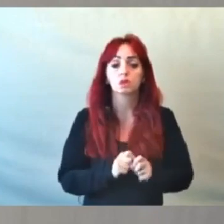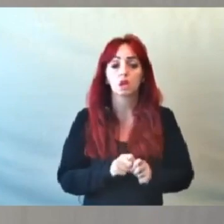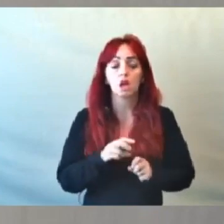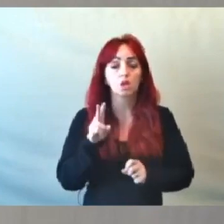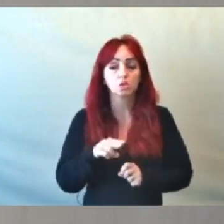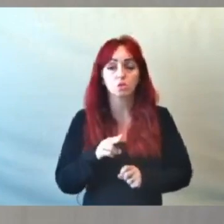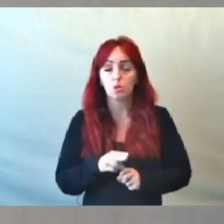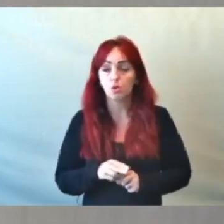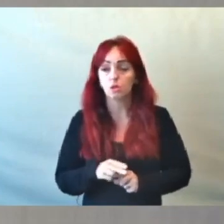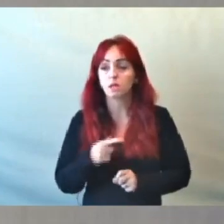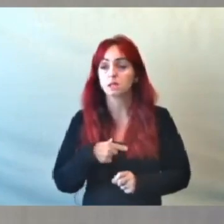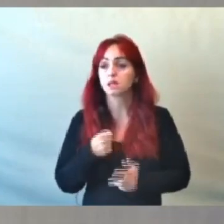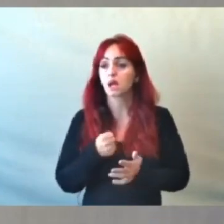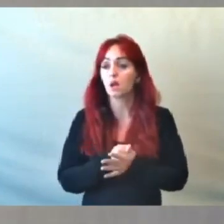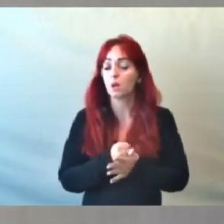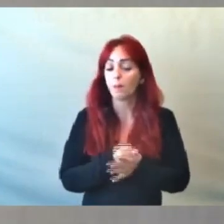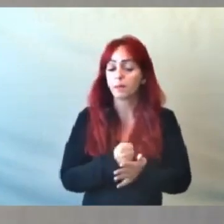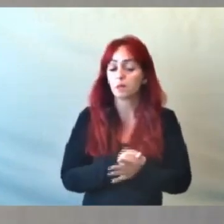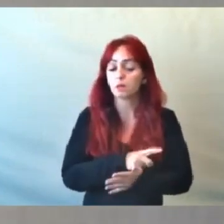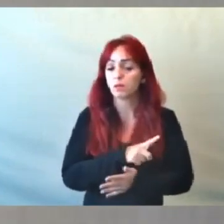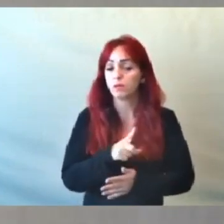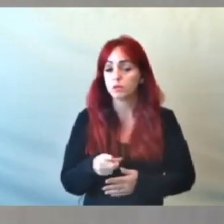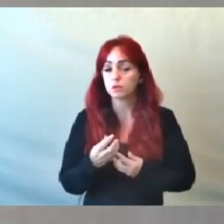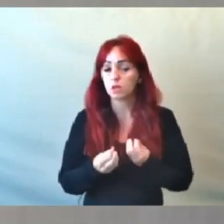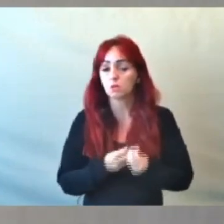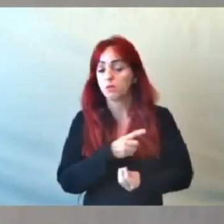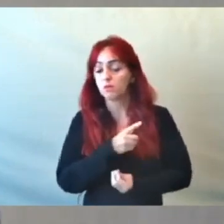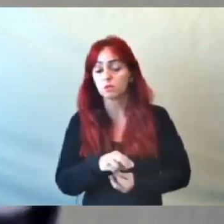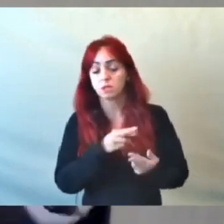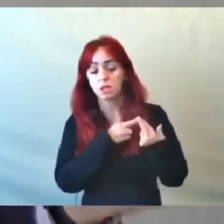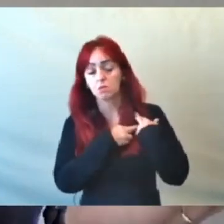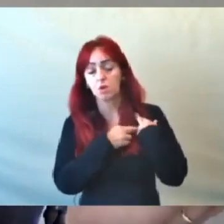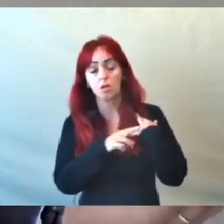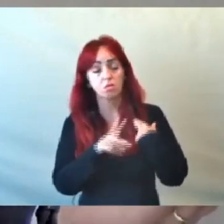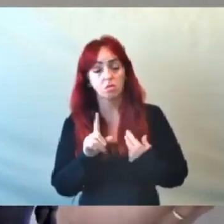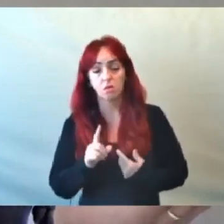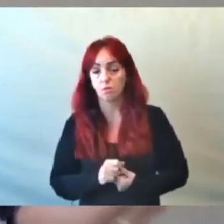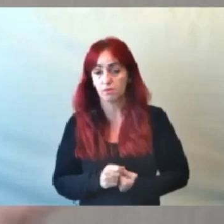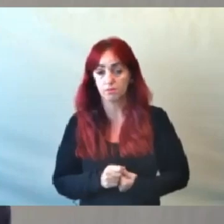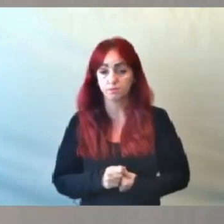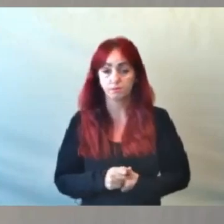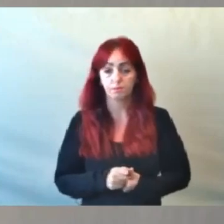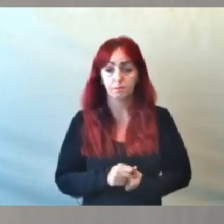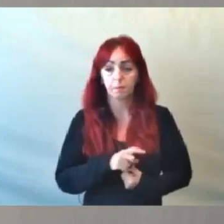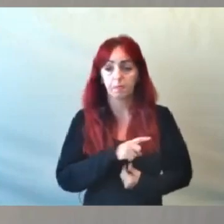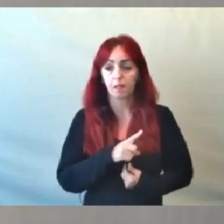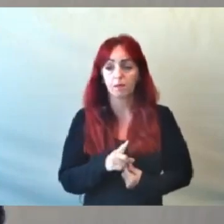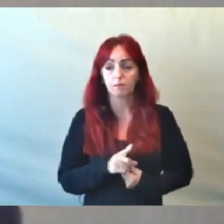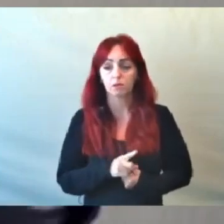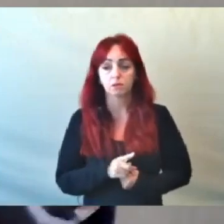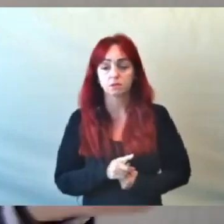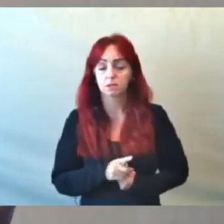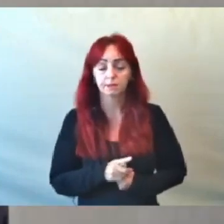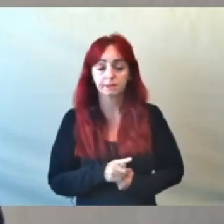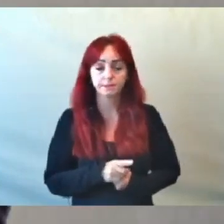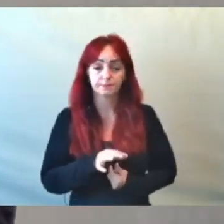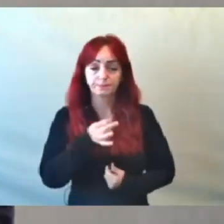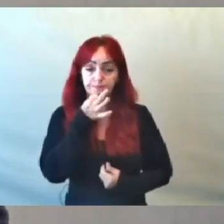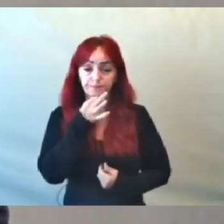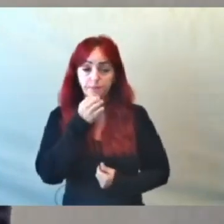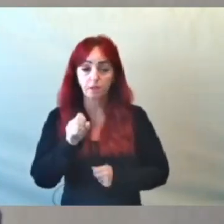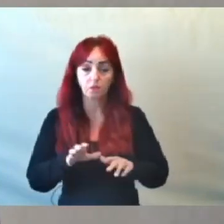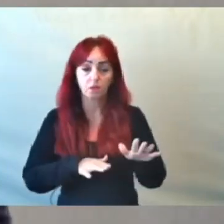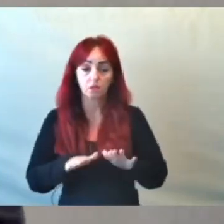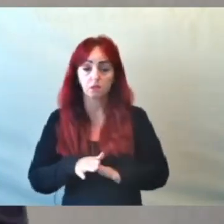professores, como quem são os responsáveis por tomar a ação. Vocês sugerem ações. Mas se o Poder Executivo, a partir de